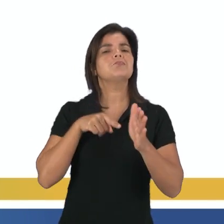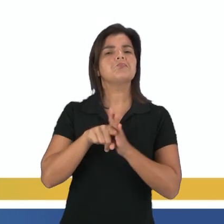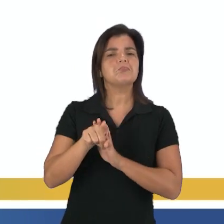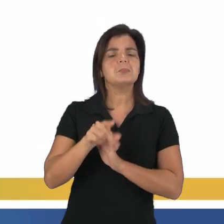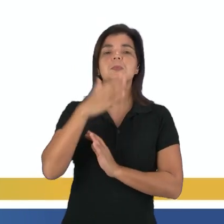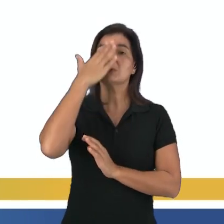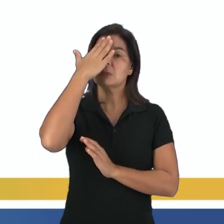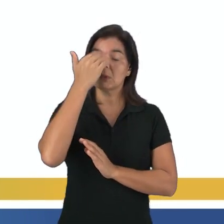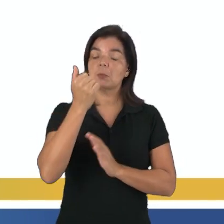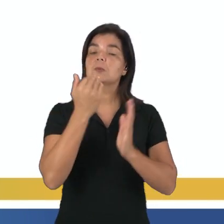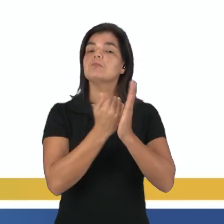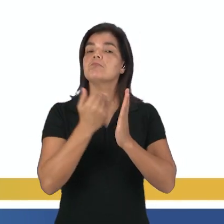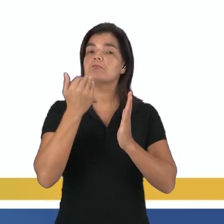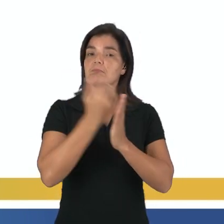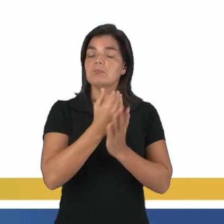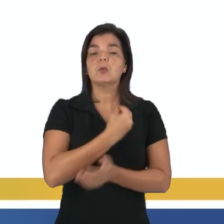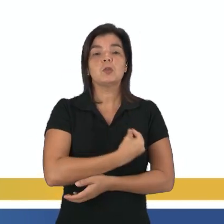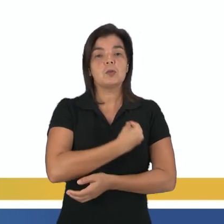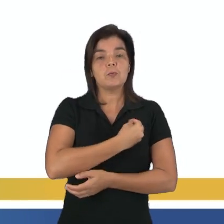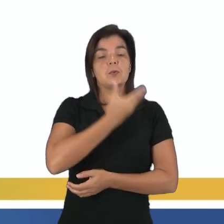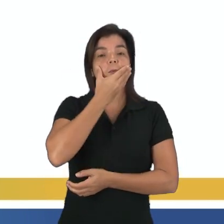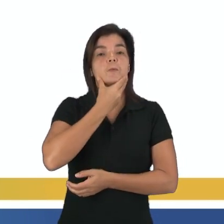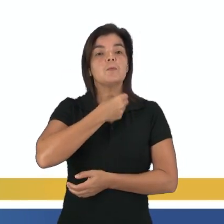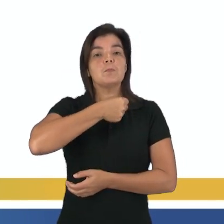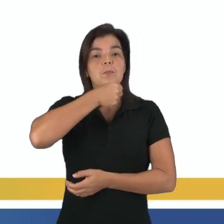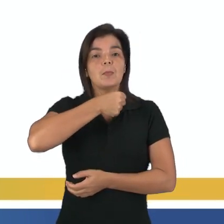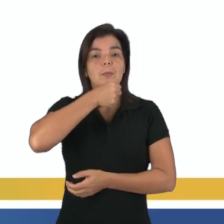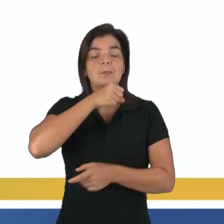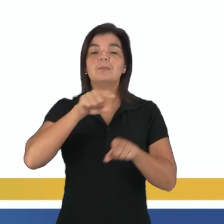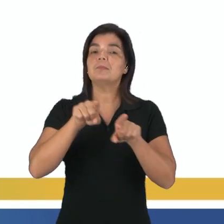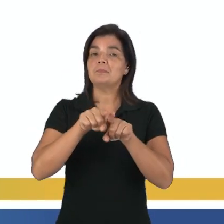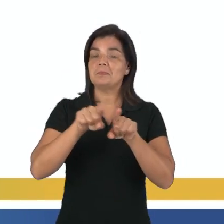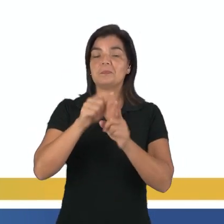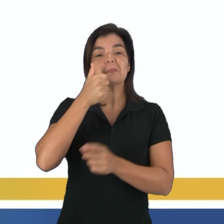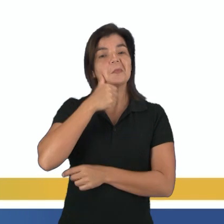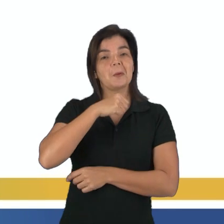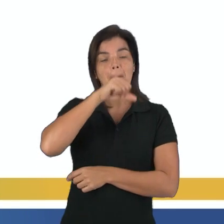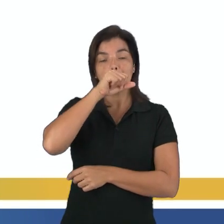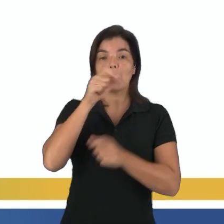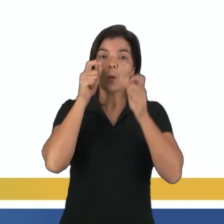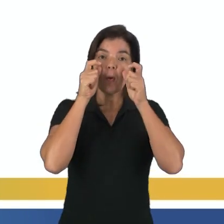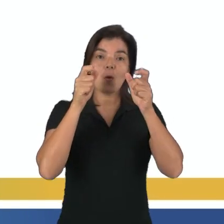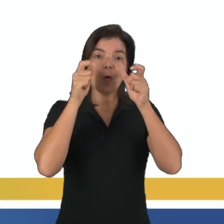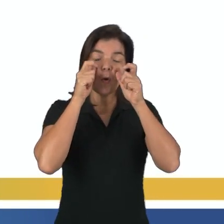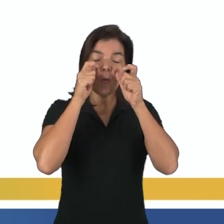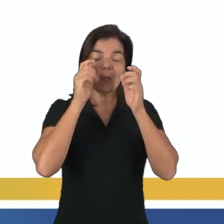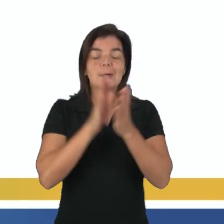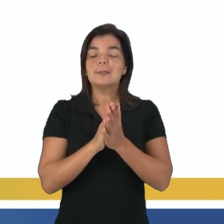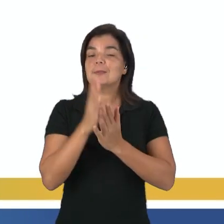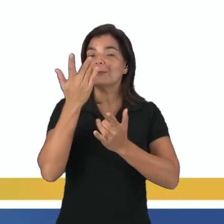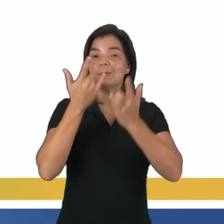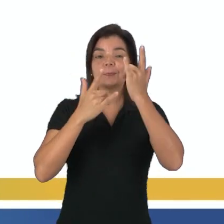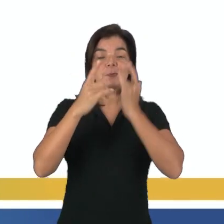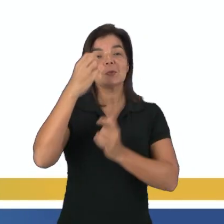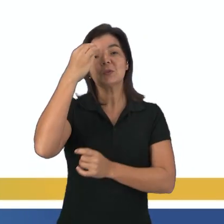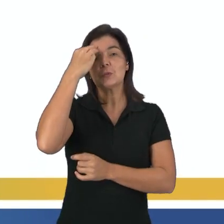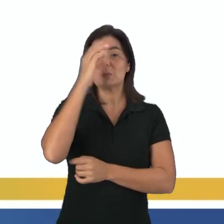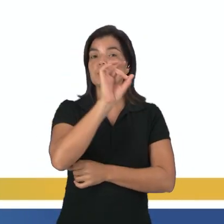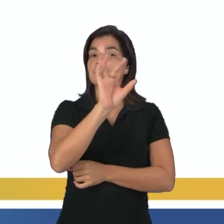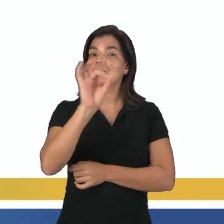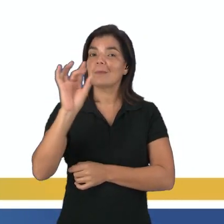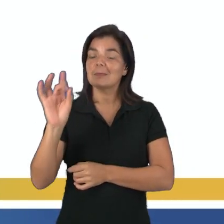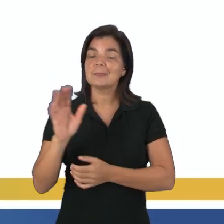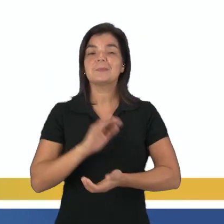perguntar, saber mais sobre a vida dos seus papais, dos seus avós e se interessar por essa magia nas memórias de cada